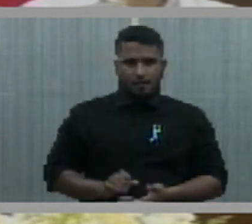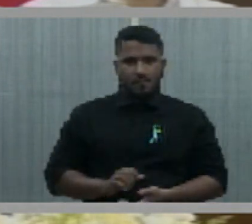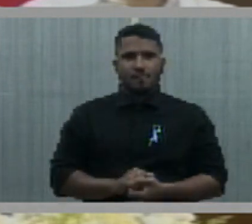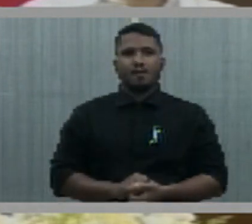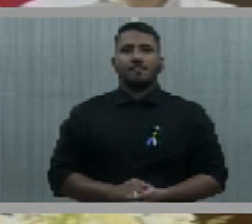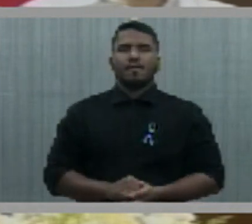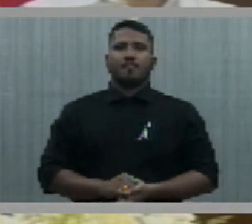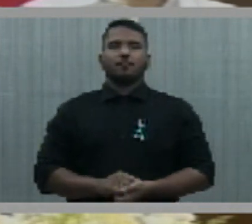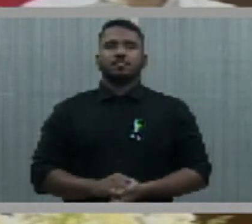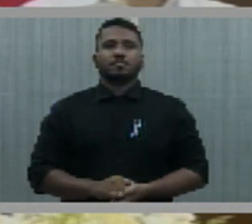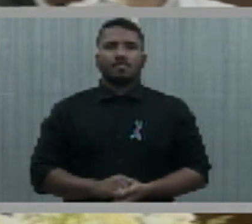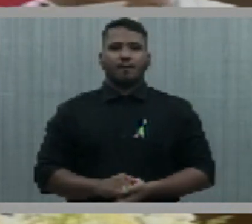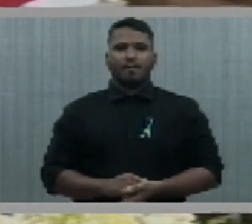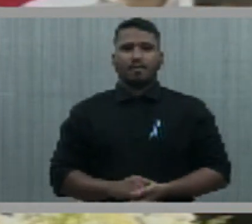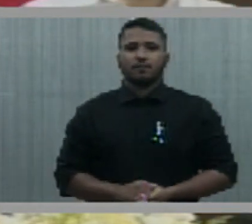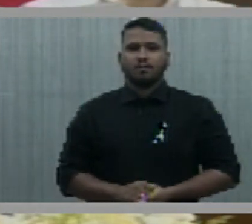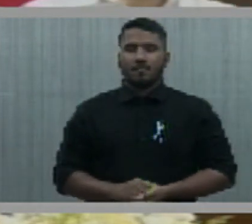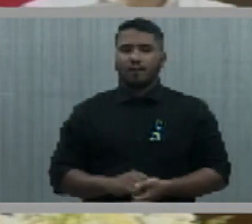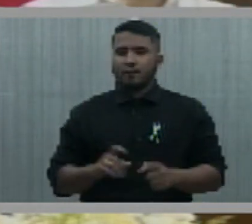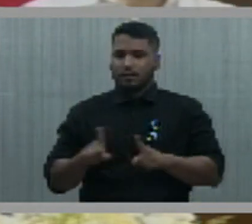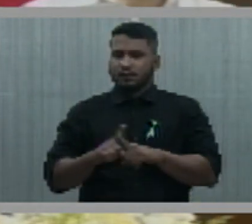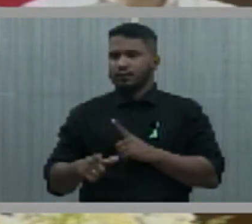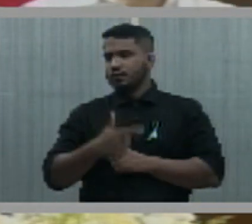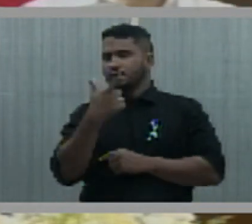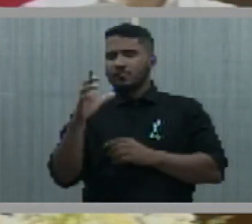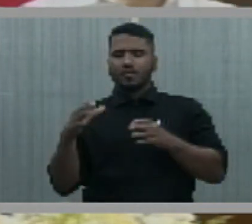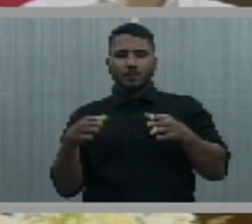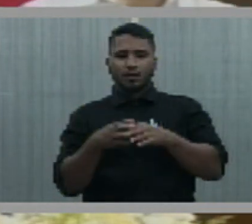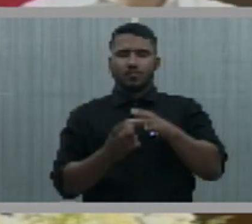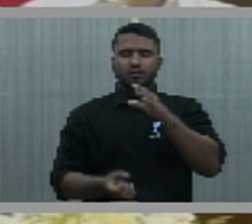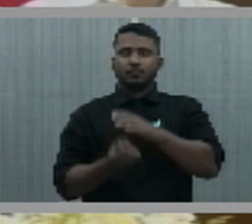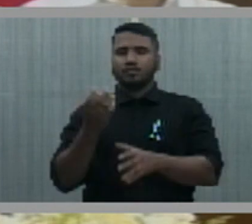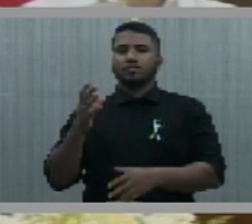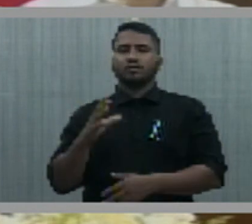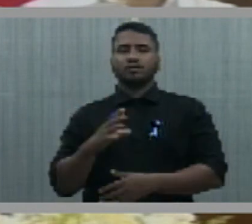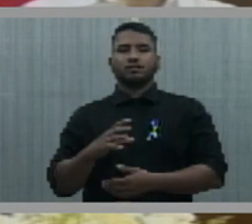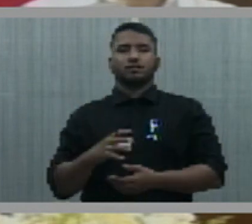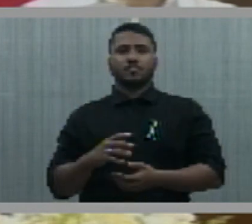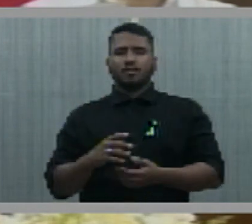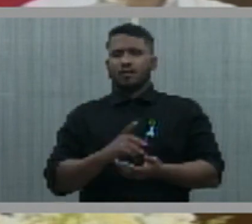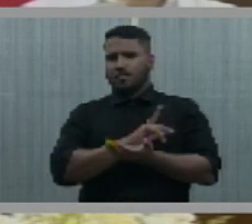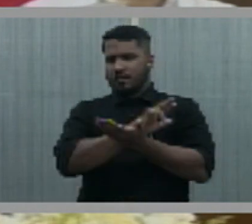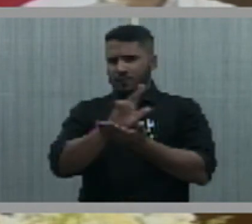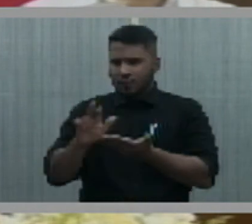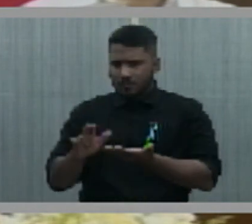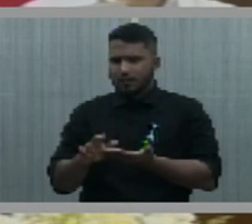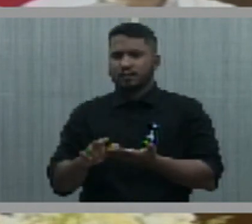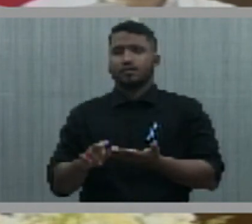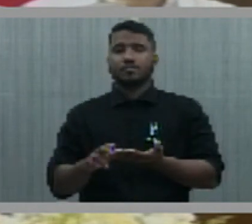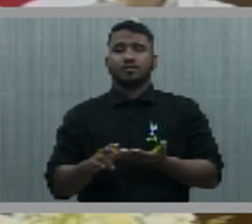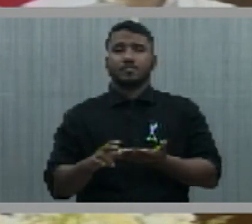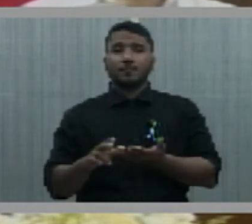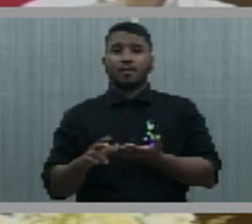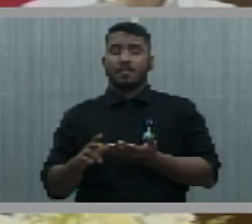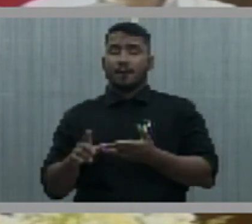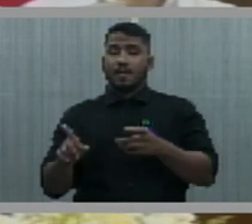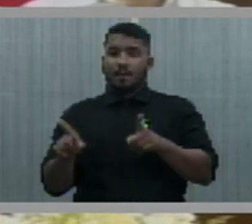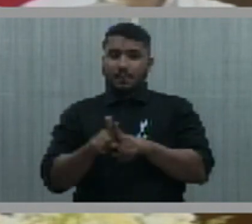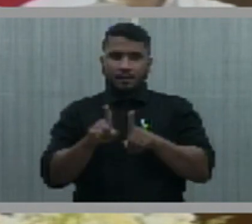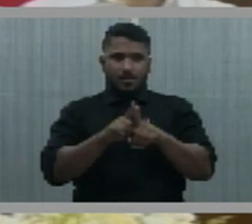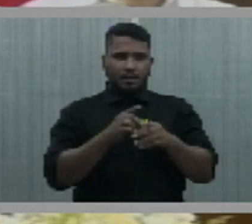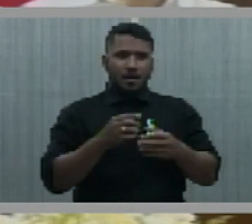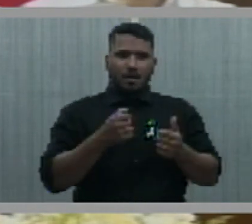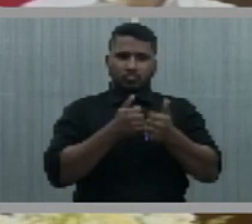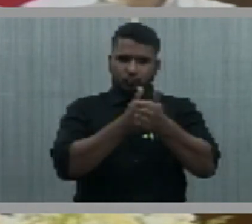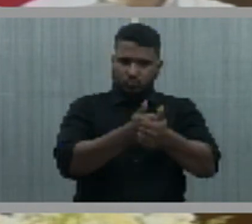o início de outros grupos, como Amor Exigente, para o acompanhamento de